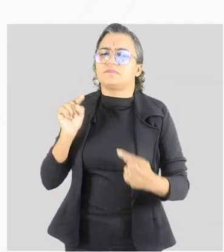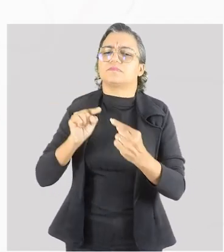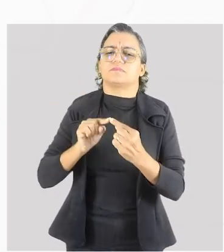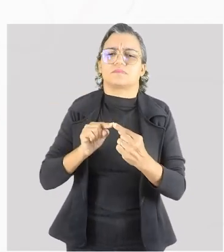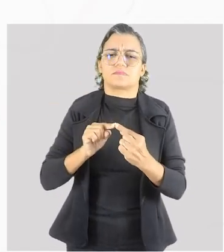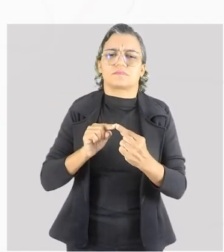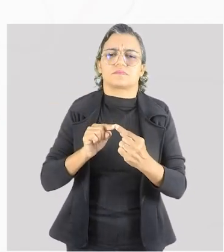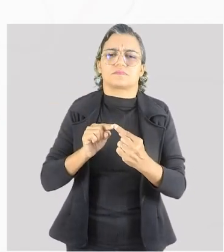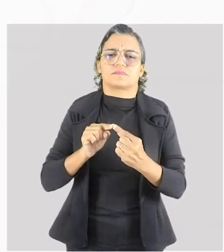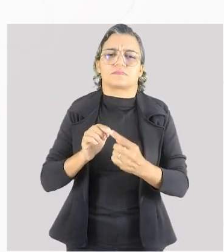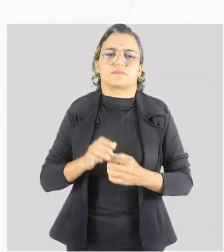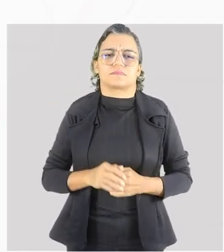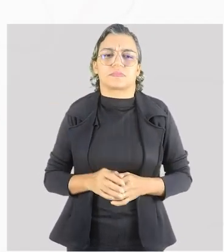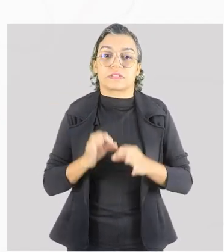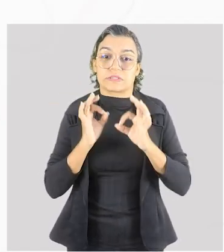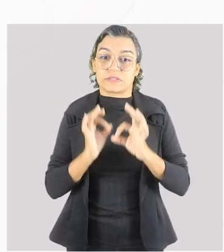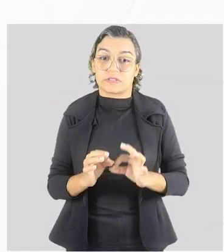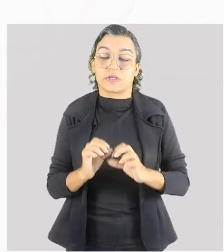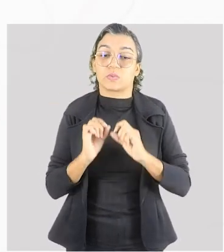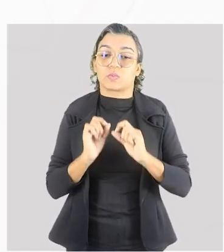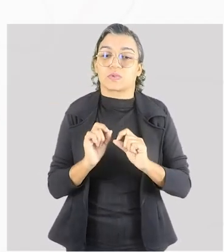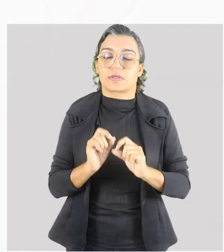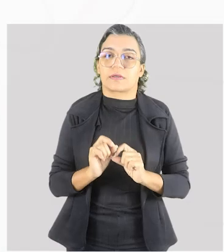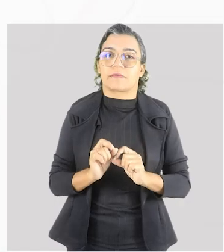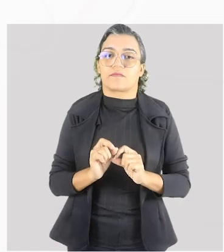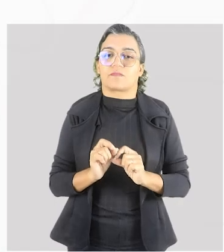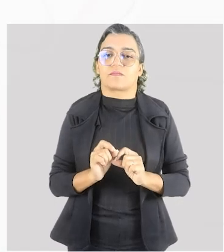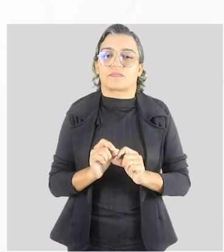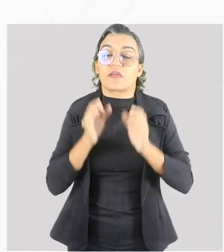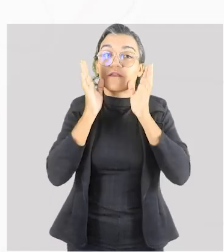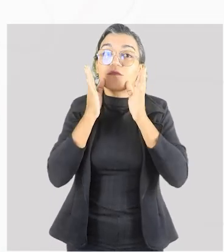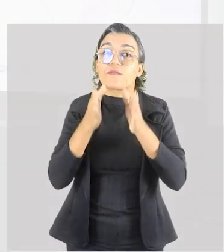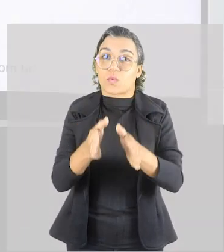objetivo exclusivo, tá?